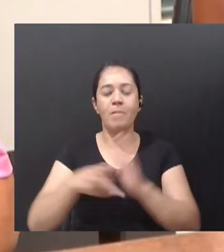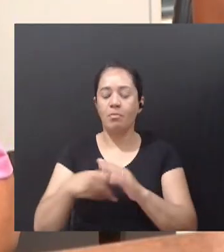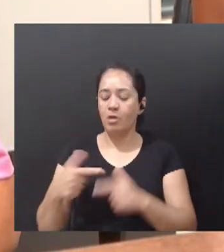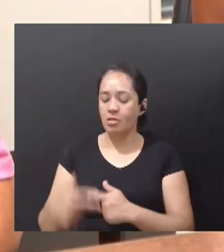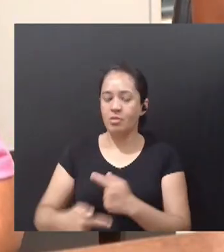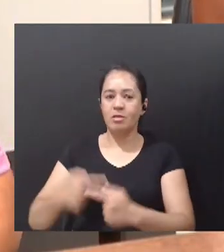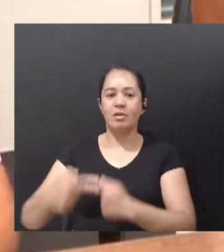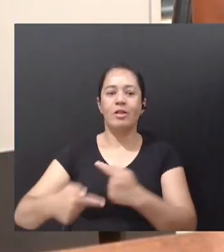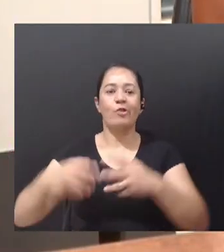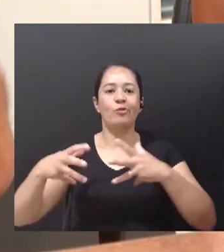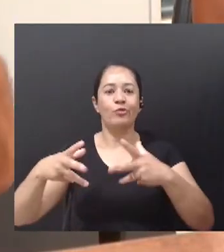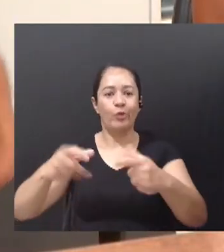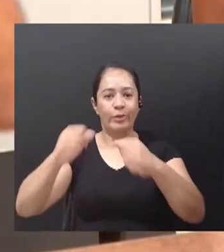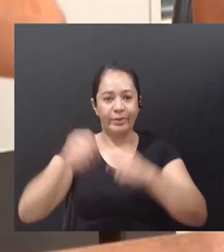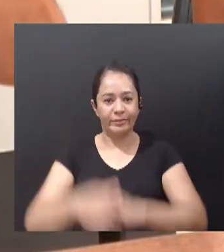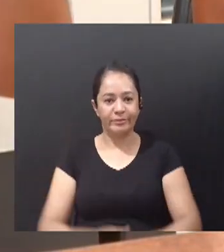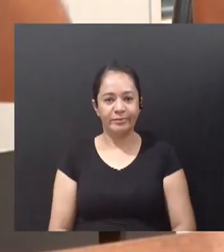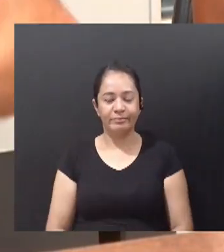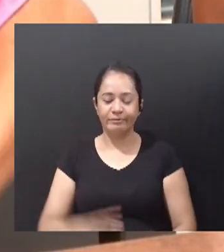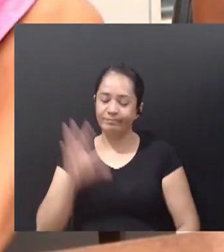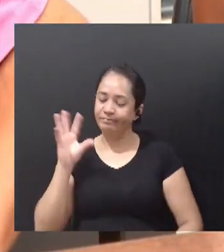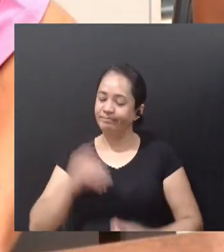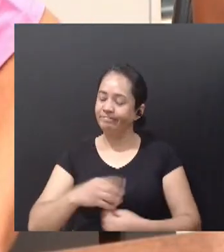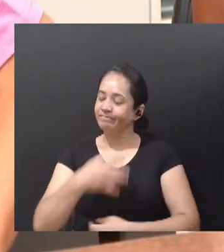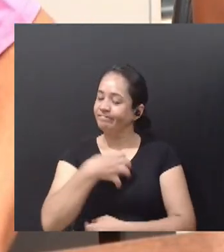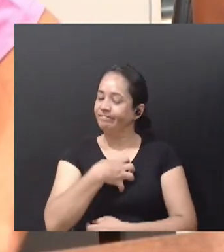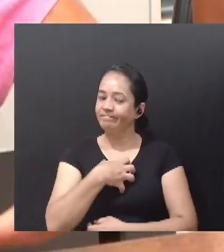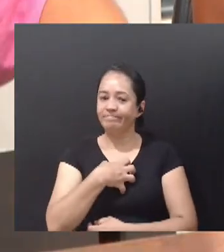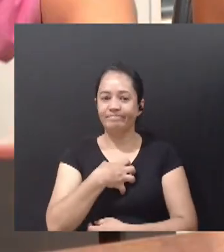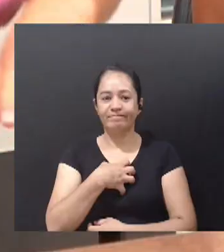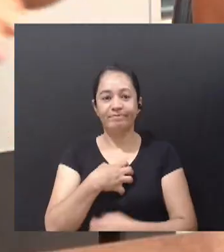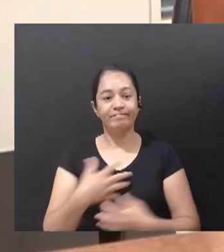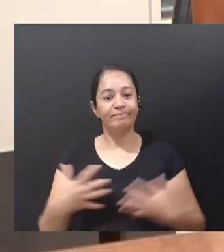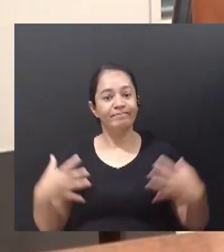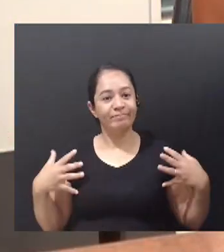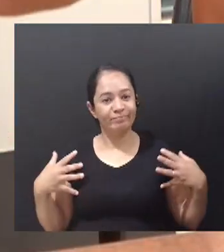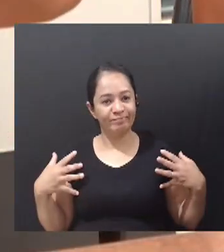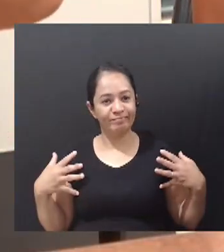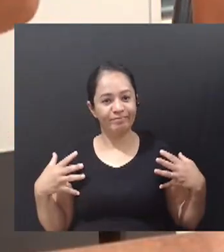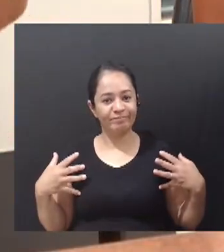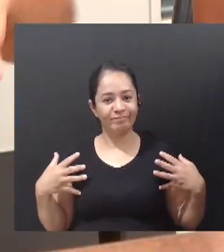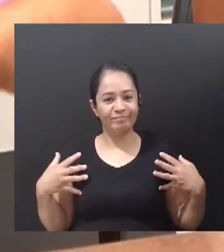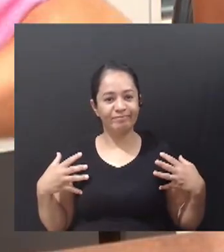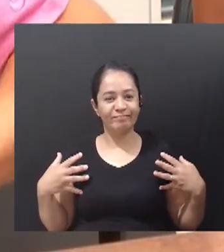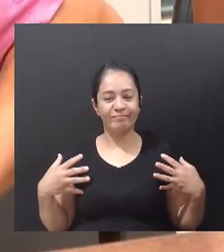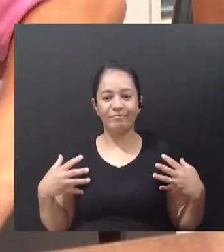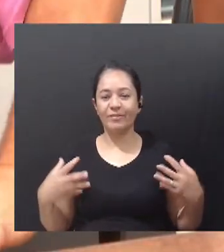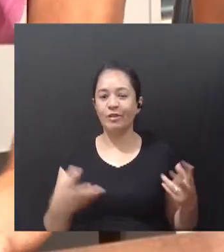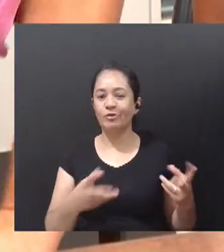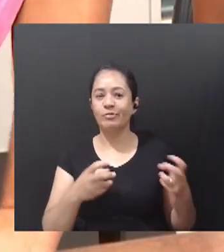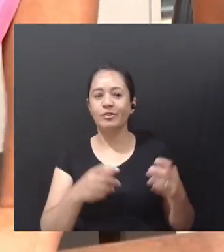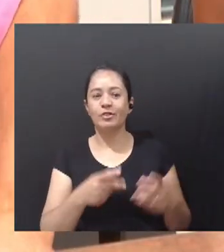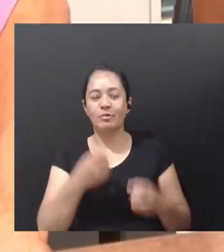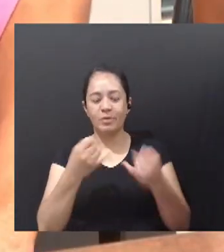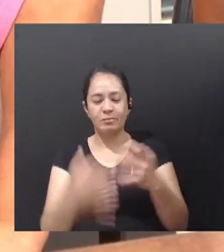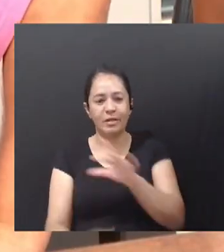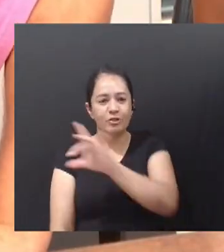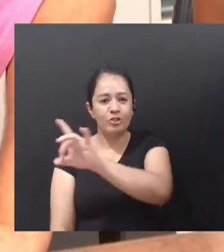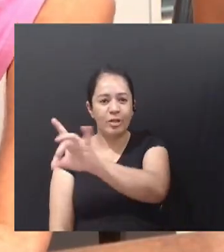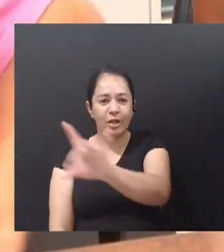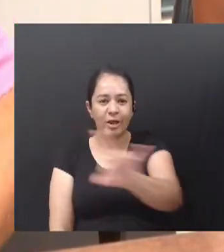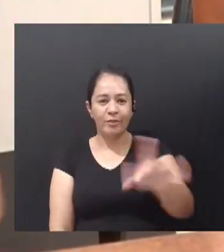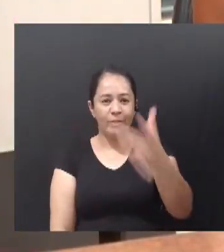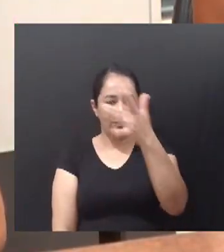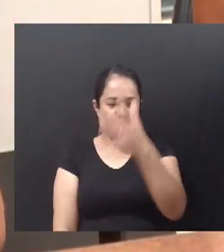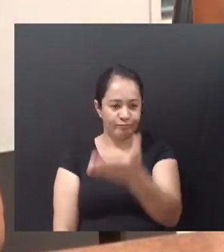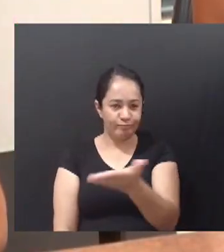né? Então é isso, me sinto orgulhoso e contemplado na fala de cada um, na pessoa de cada um.